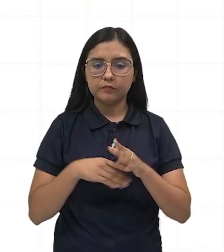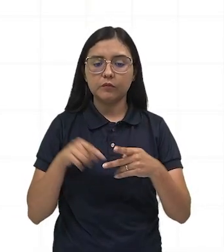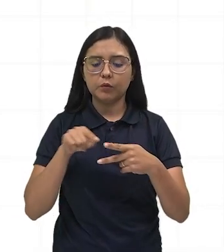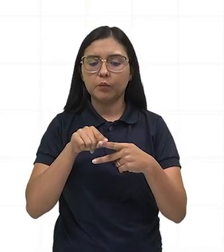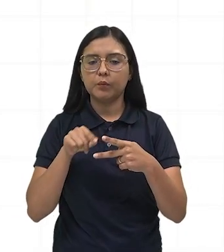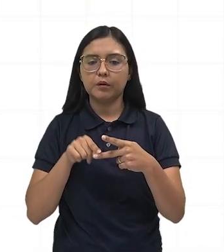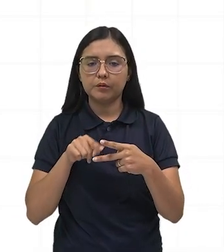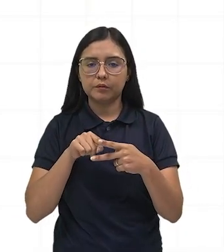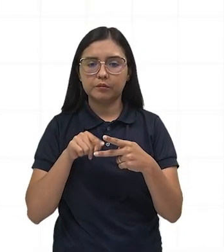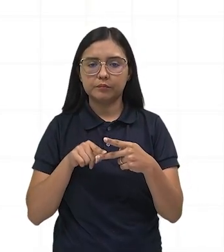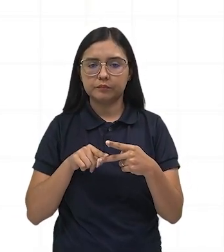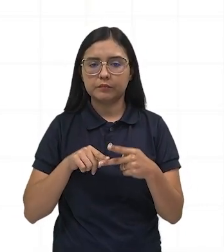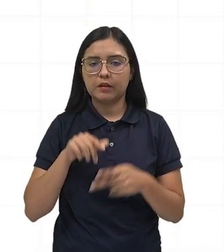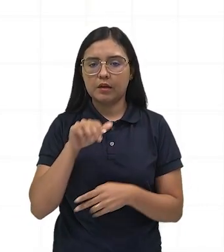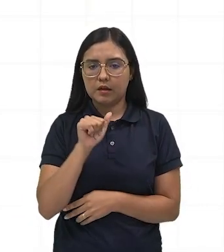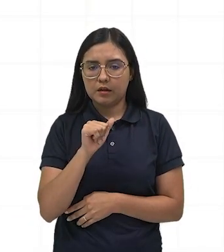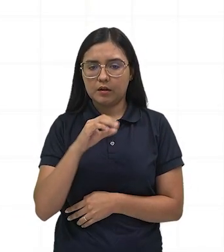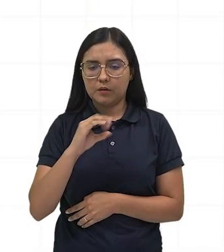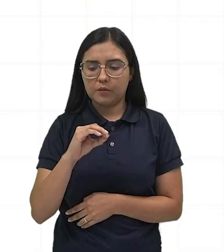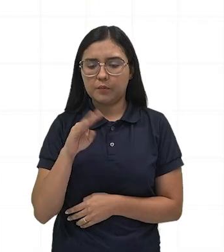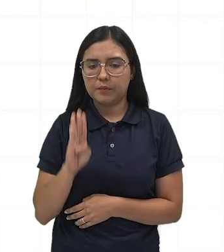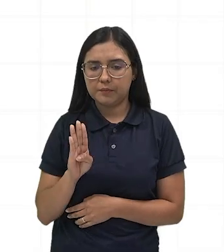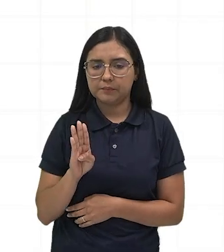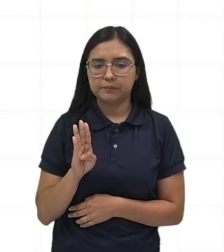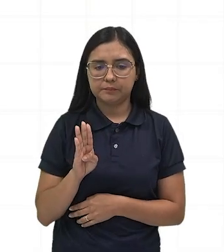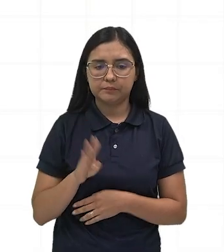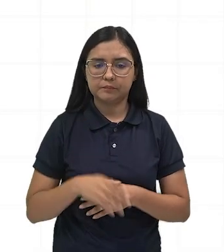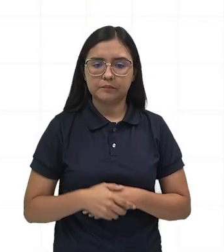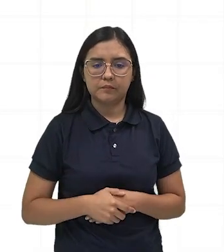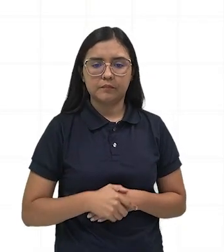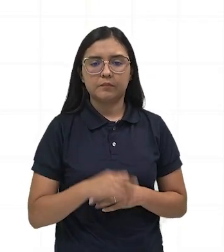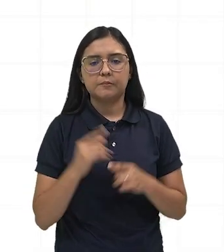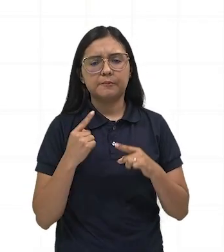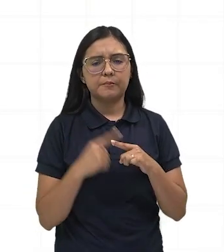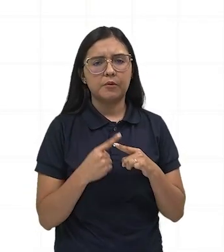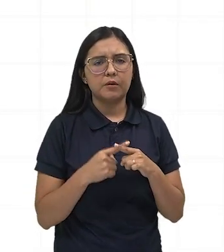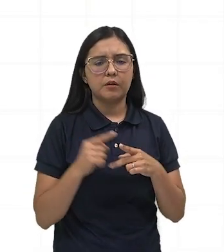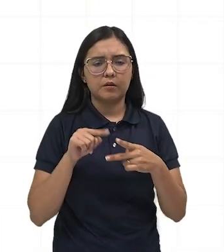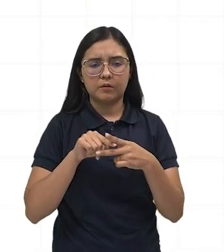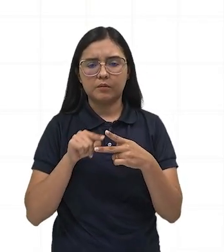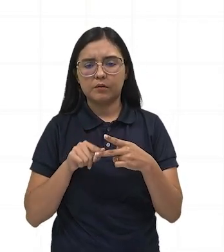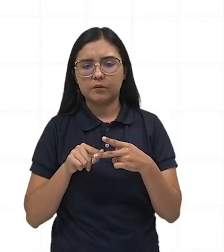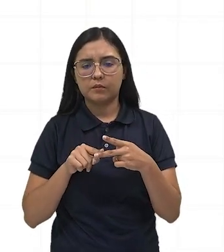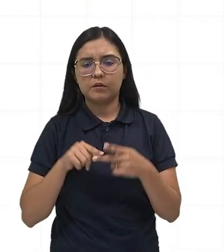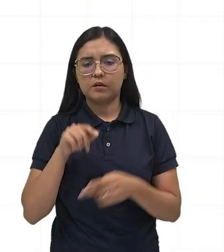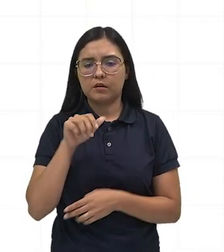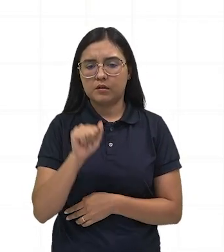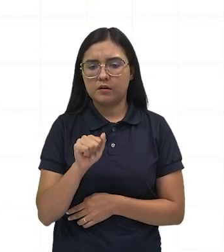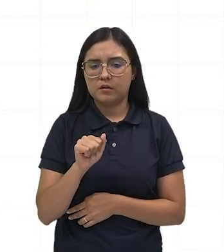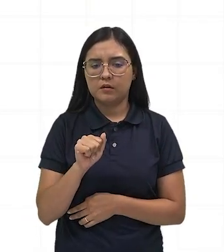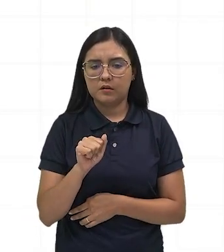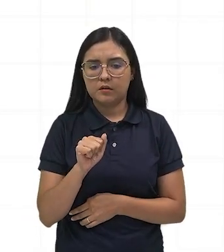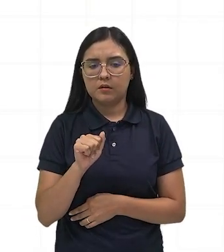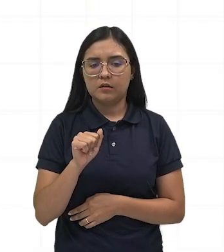aí, AOB. Por que esse é o ângulo AOB? Ó?